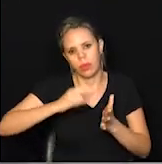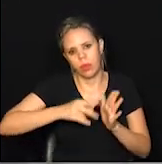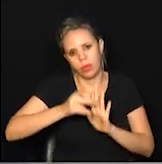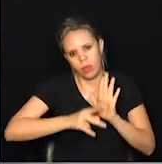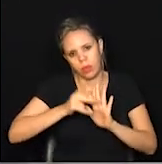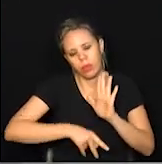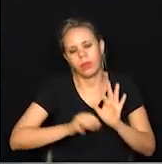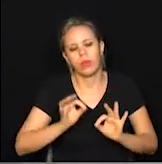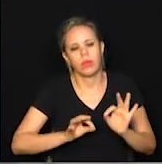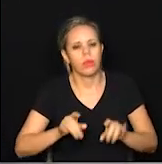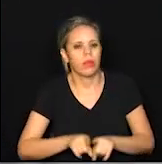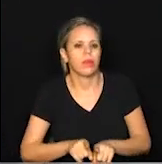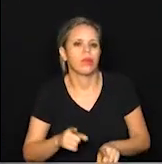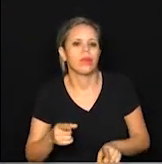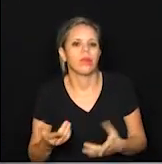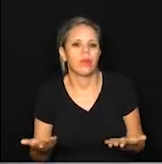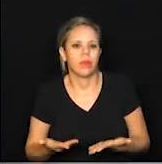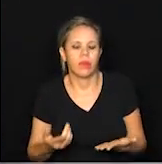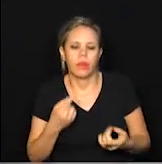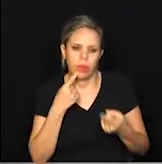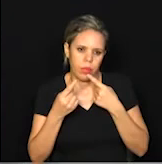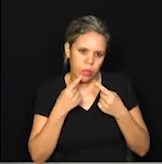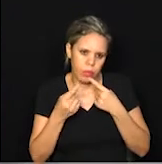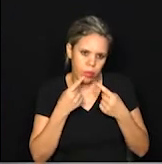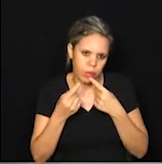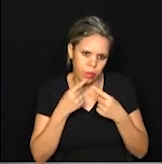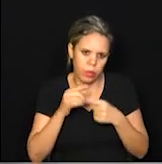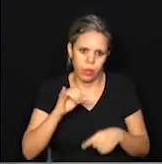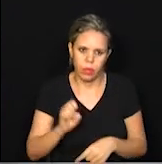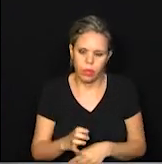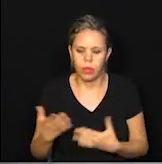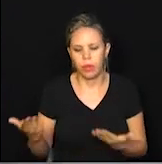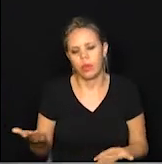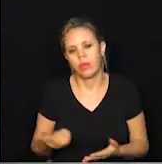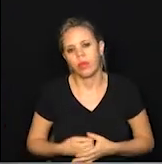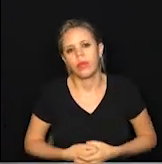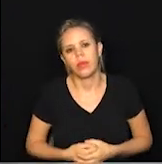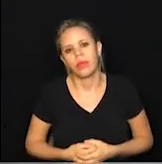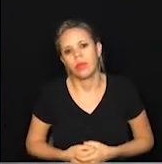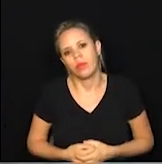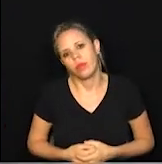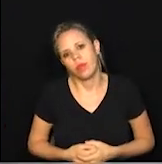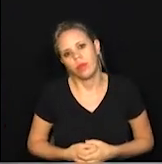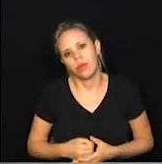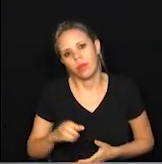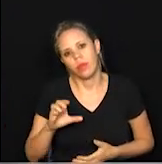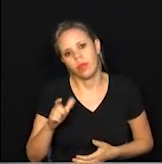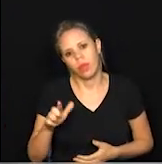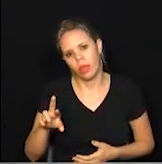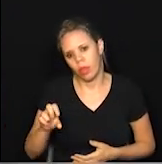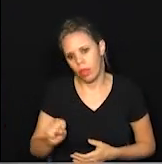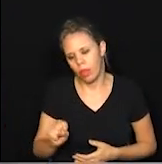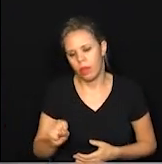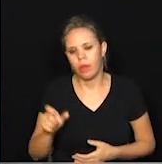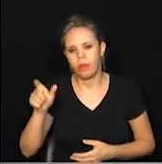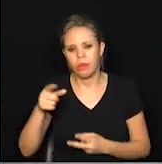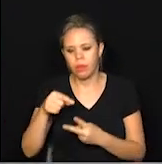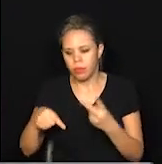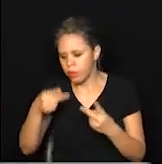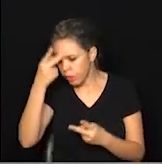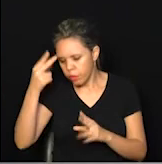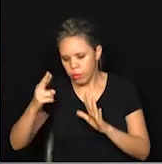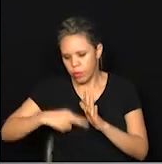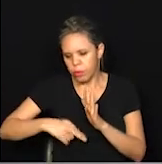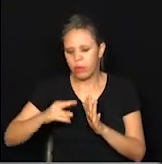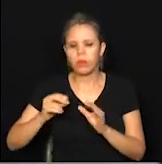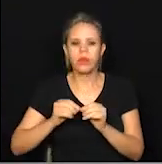exemplo, até dialogando com José Luiz e com, acho que Carlos Eduardo, né? Esses